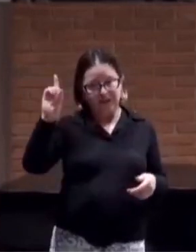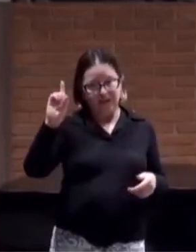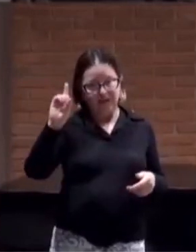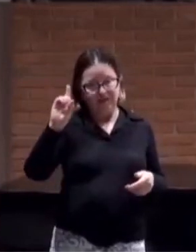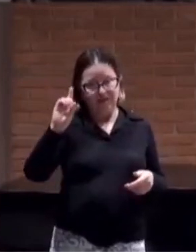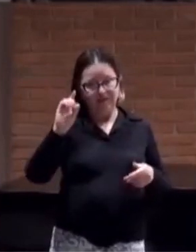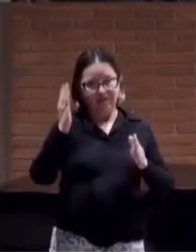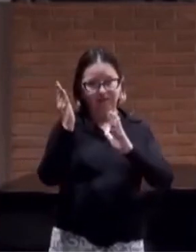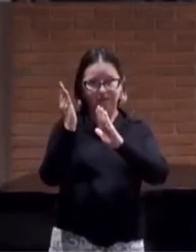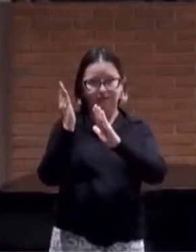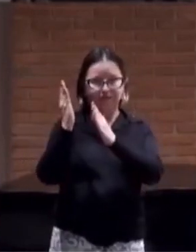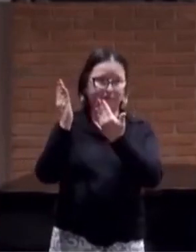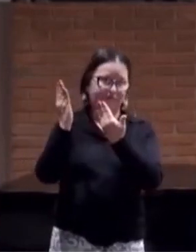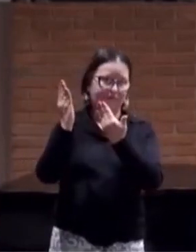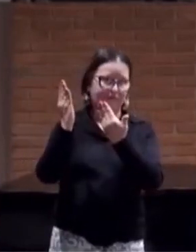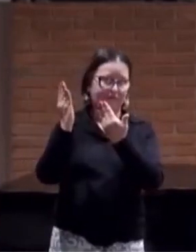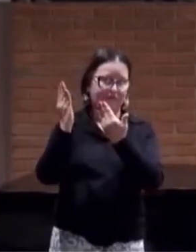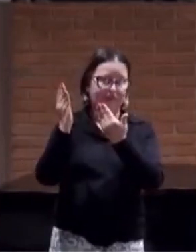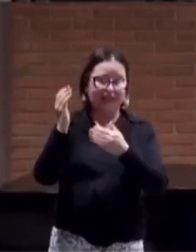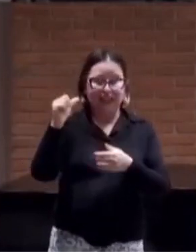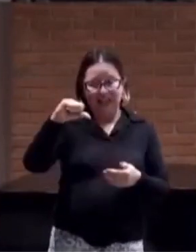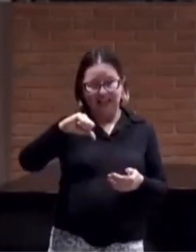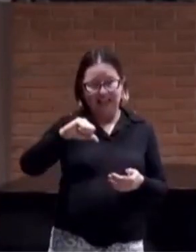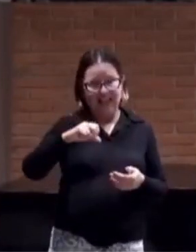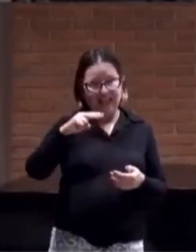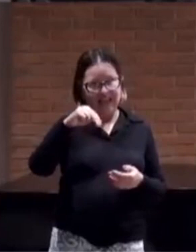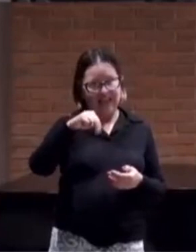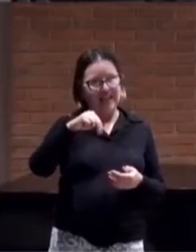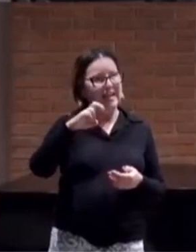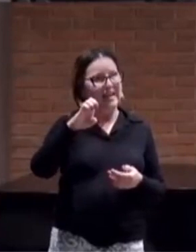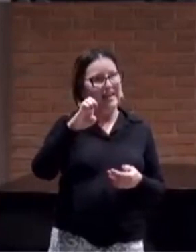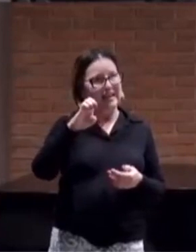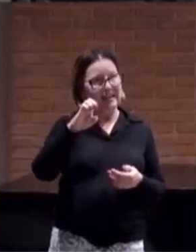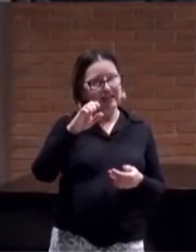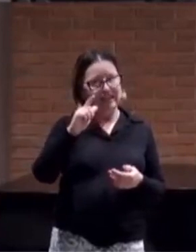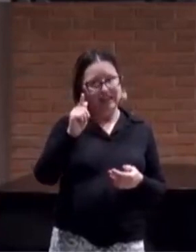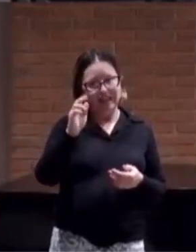apostasia, é a negação.